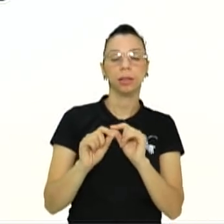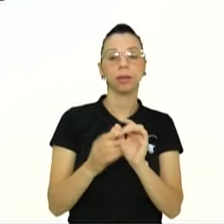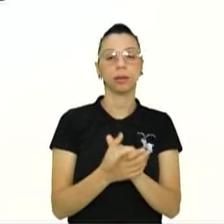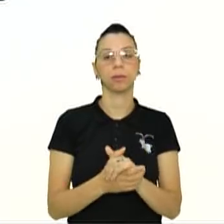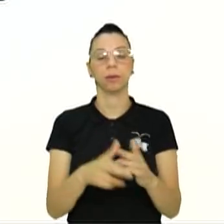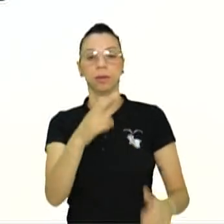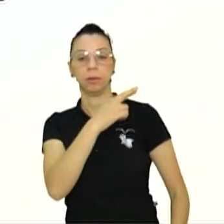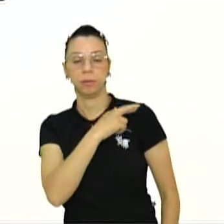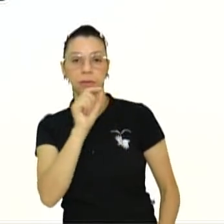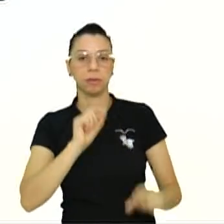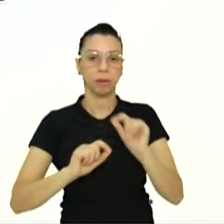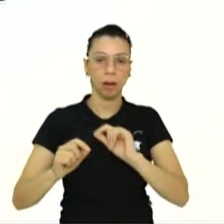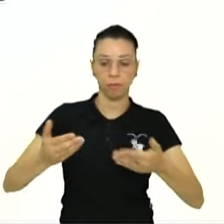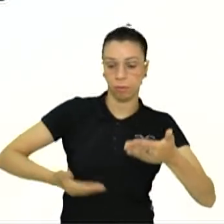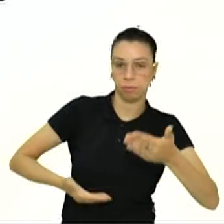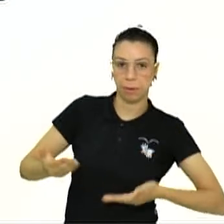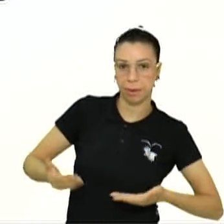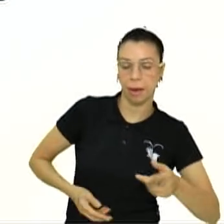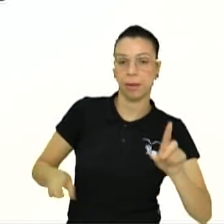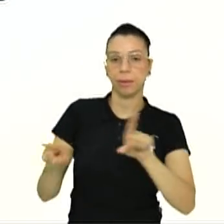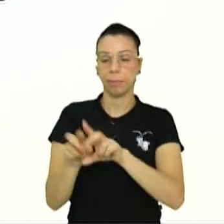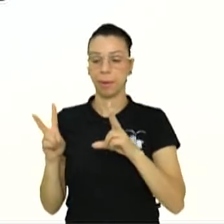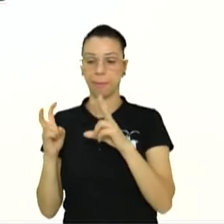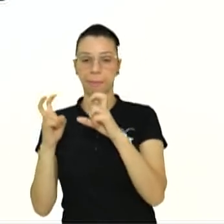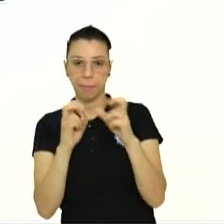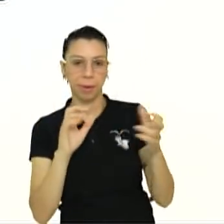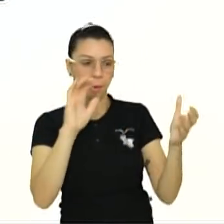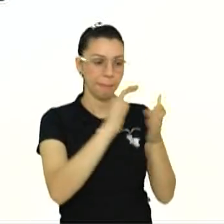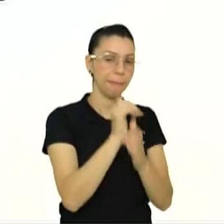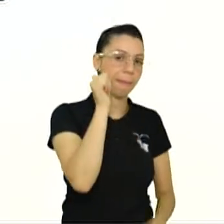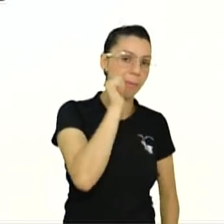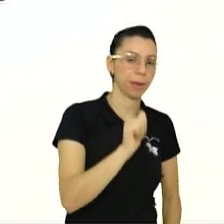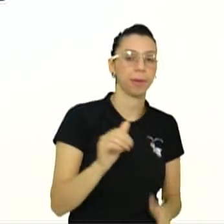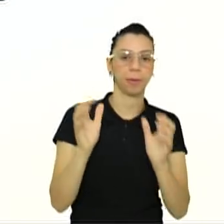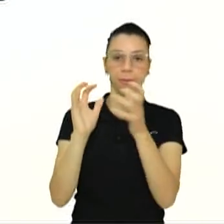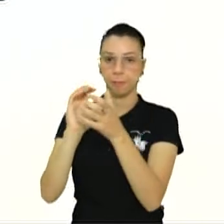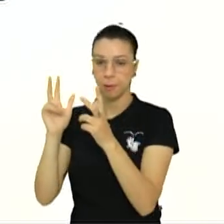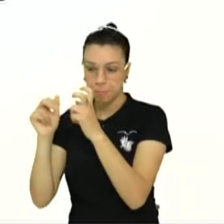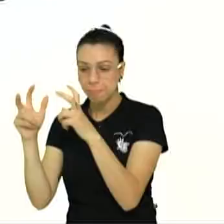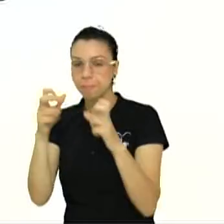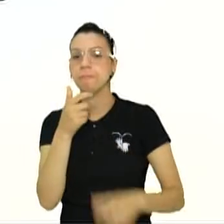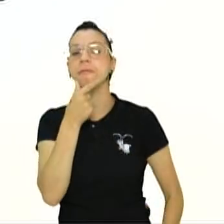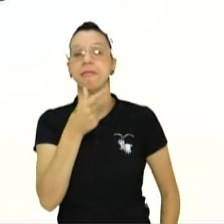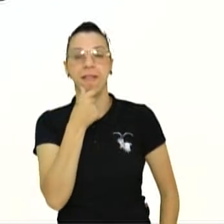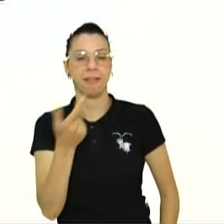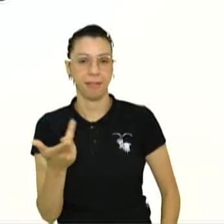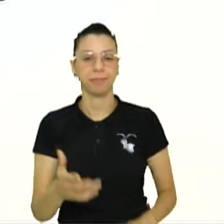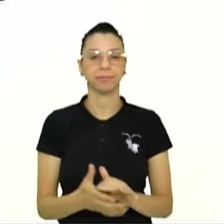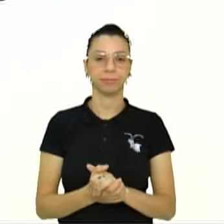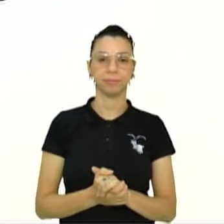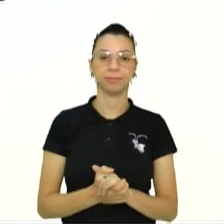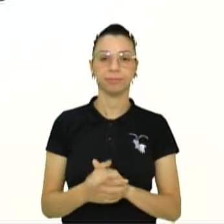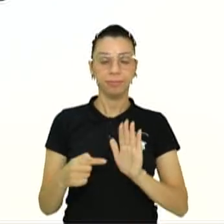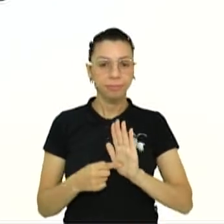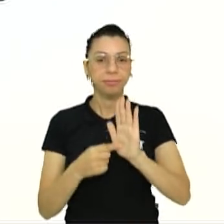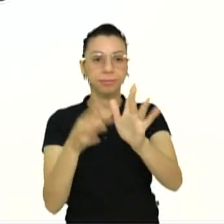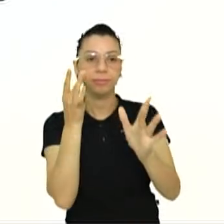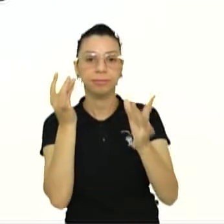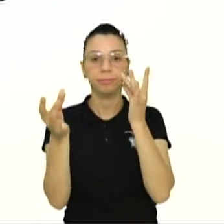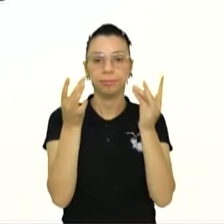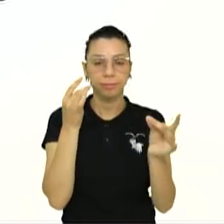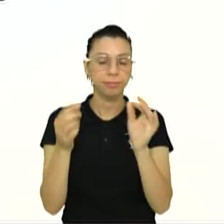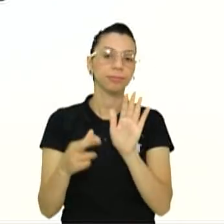entre marido e mulher, apresentado nos intervalos da peça No. Eu